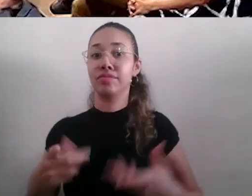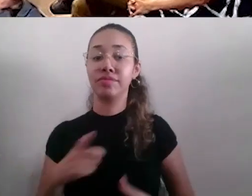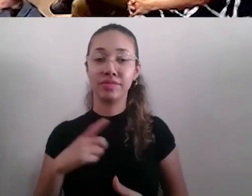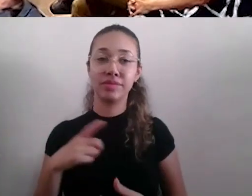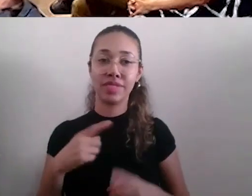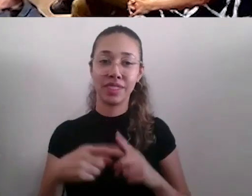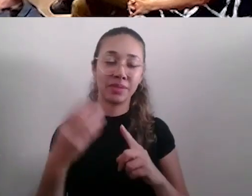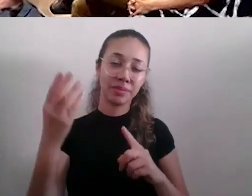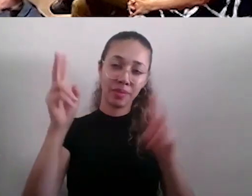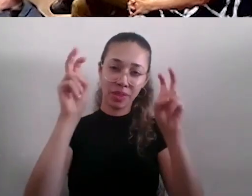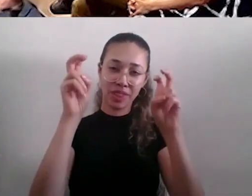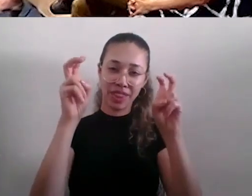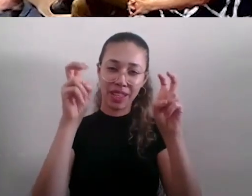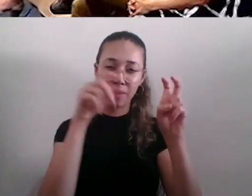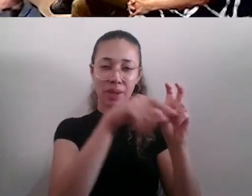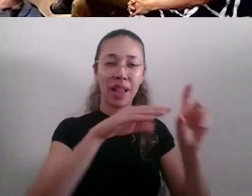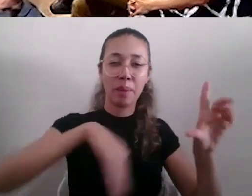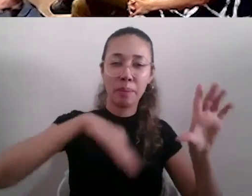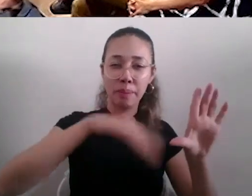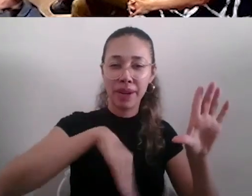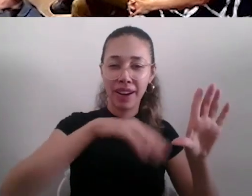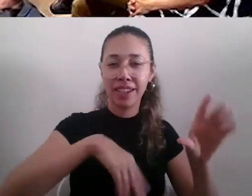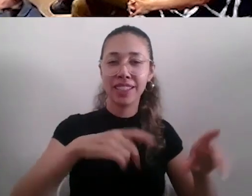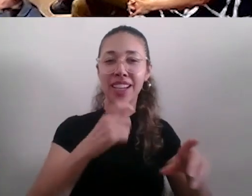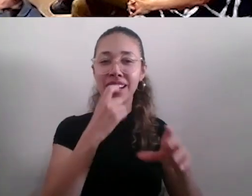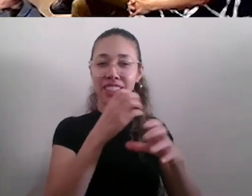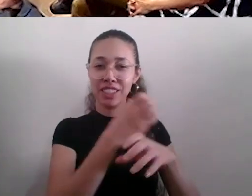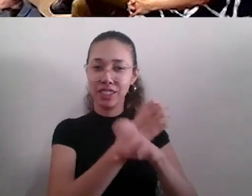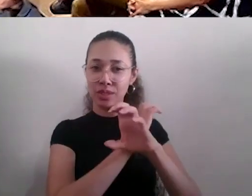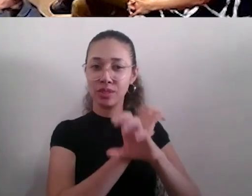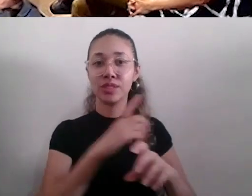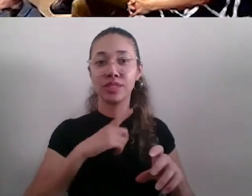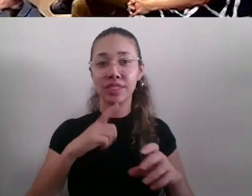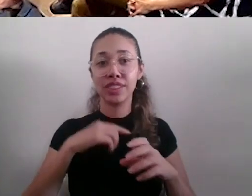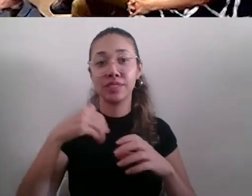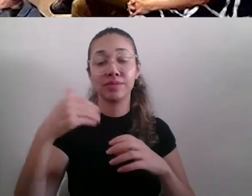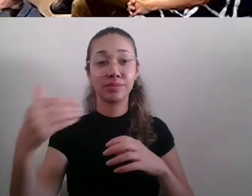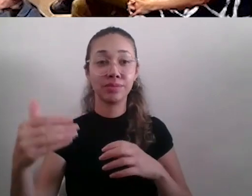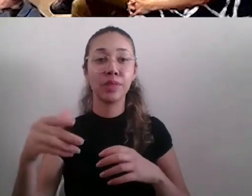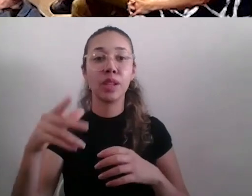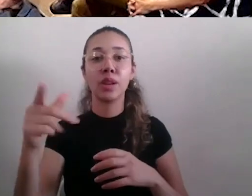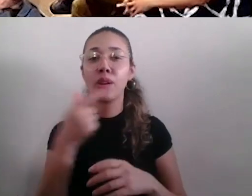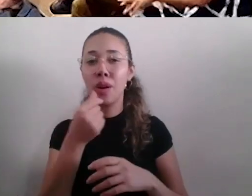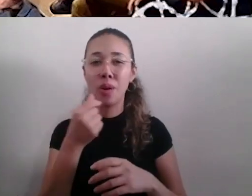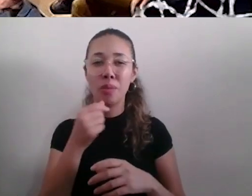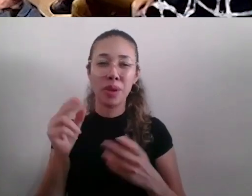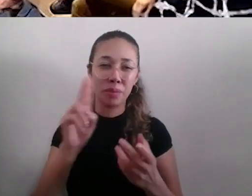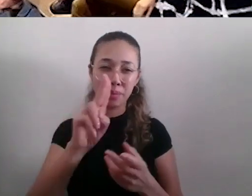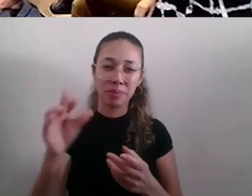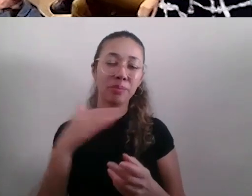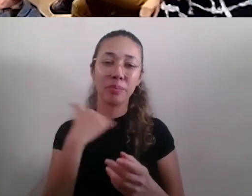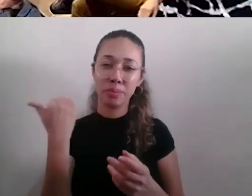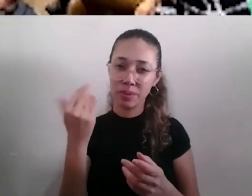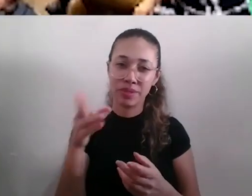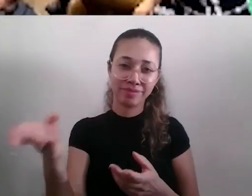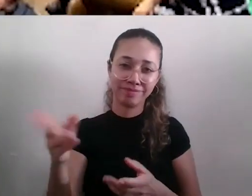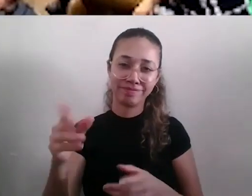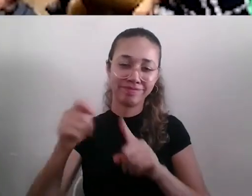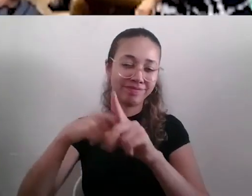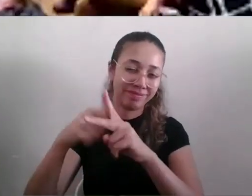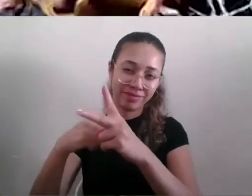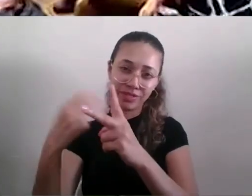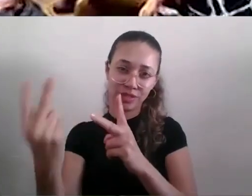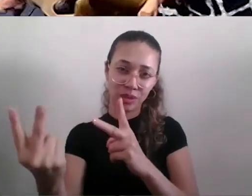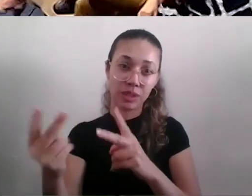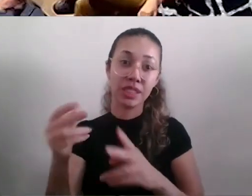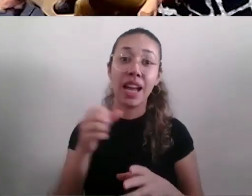saiu, por coincidência, o Doca Street morreu pouco tempo depois que Praia foi publicado, tipo 2 meses depois, uma coisa assim. A entrevista tinha